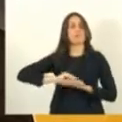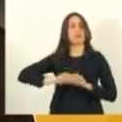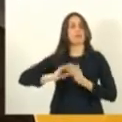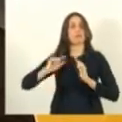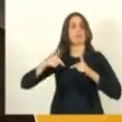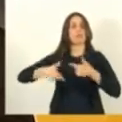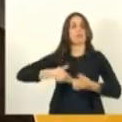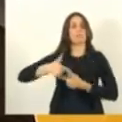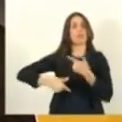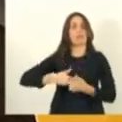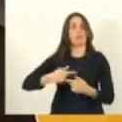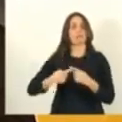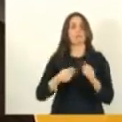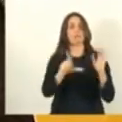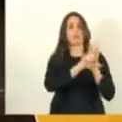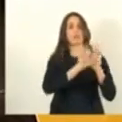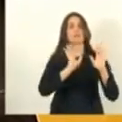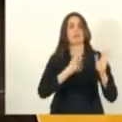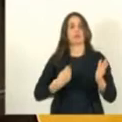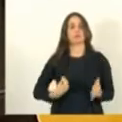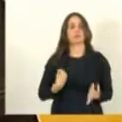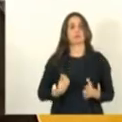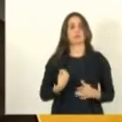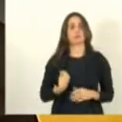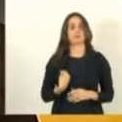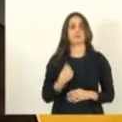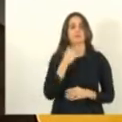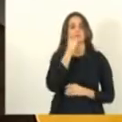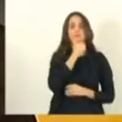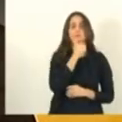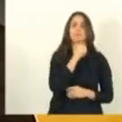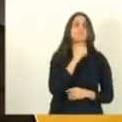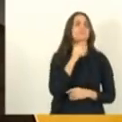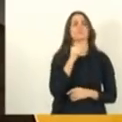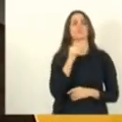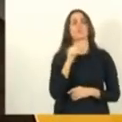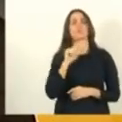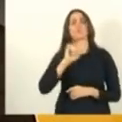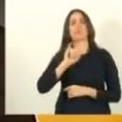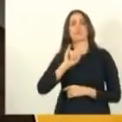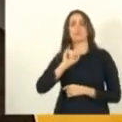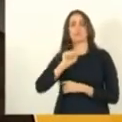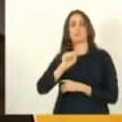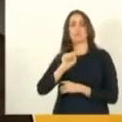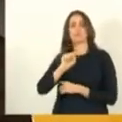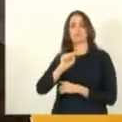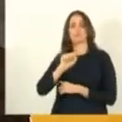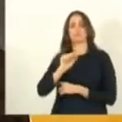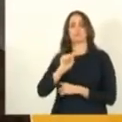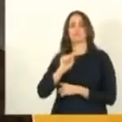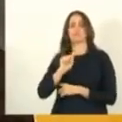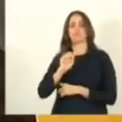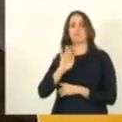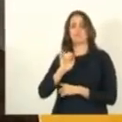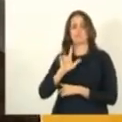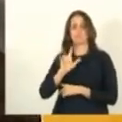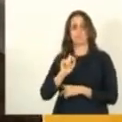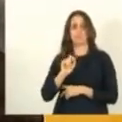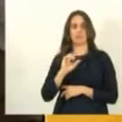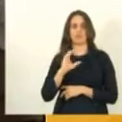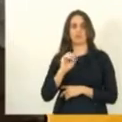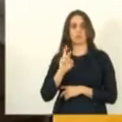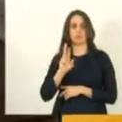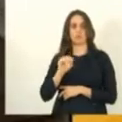demais. A gente esteve aqui com a doutora Isabela Cordeiro e ela notificou todos os municípios do Estado do Espírito Santo